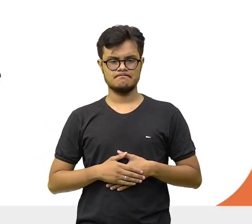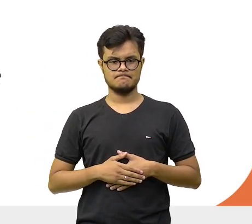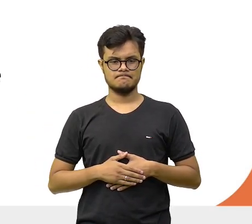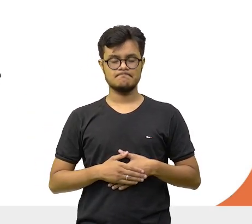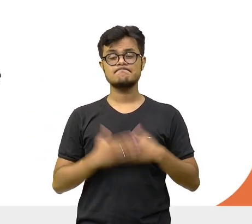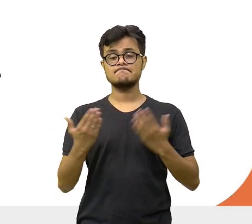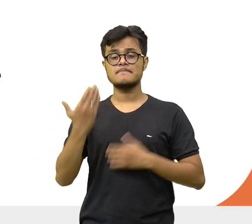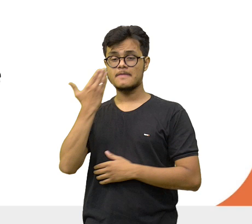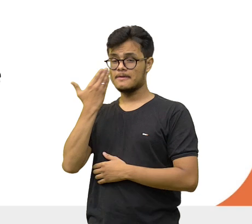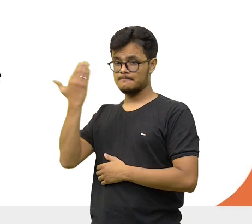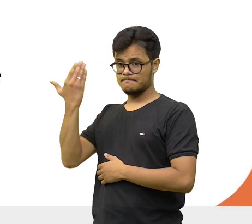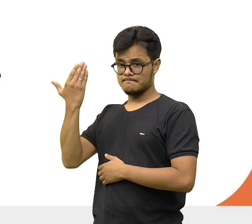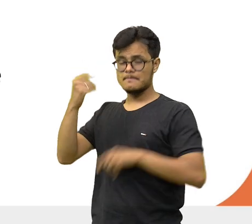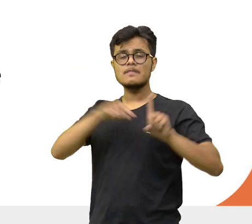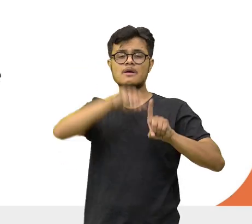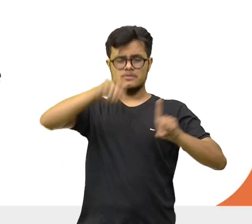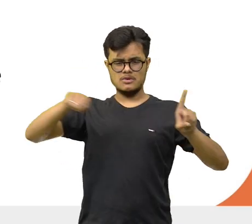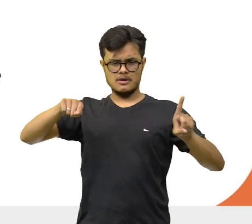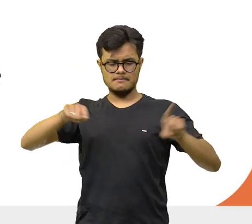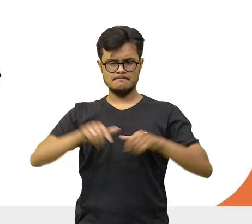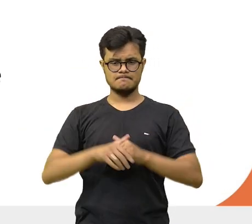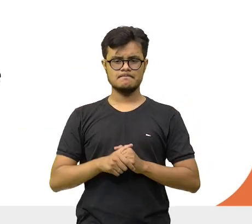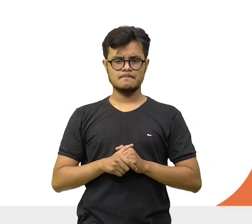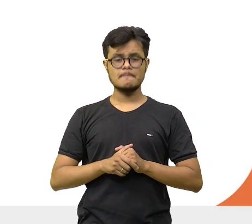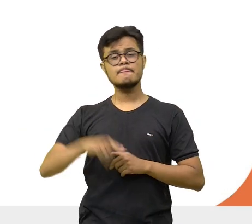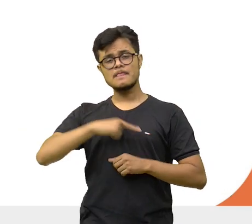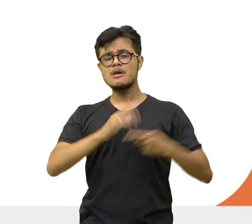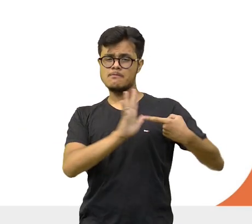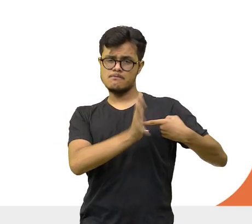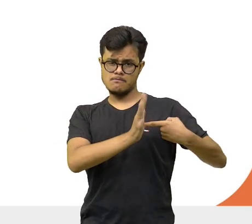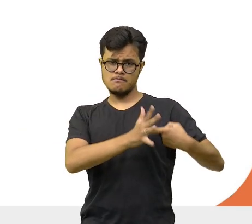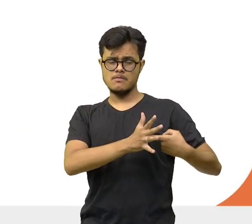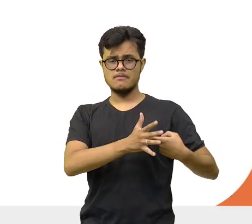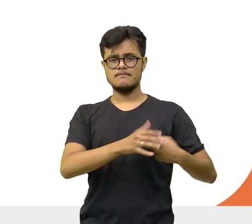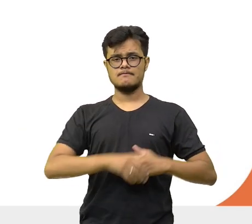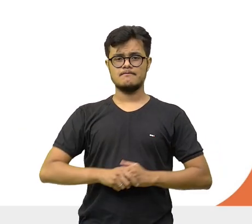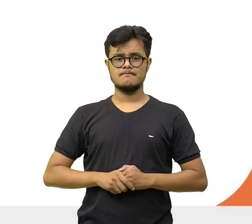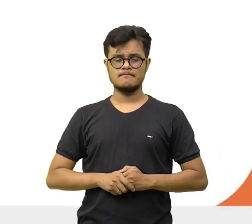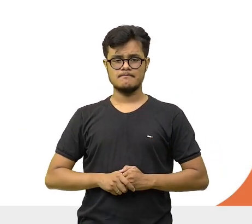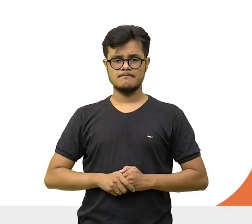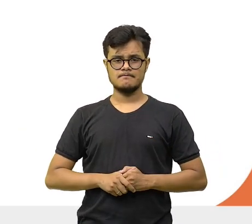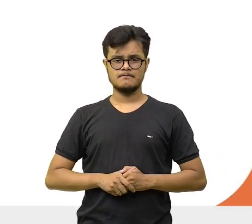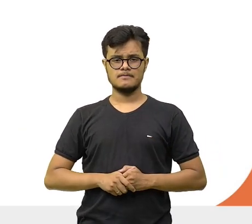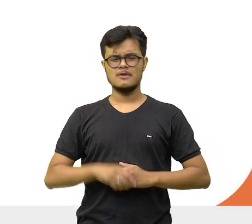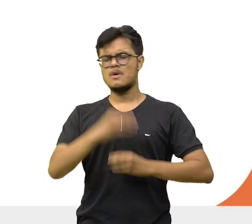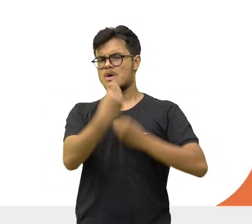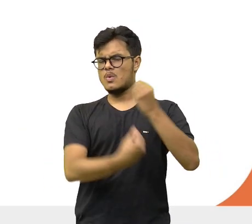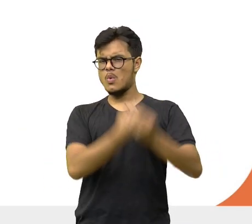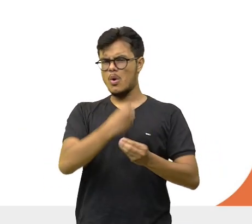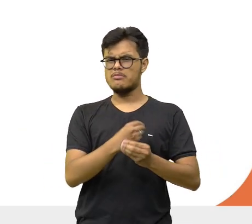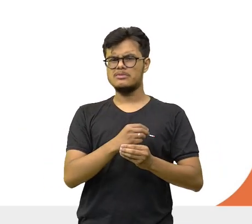a representação do ciclo aí da minha máquina térmica. A ordem de